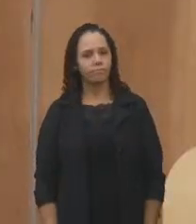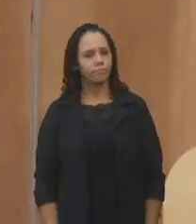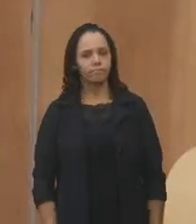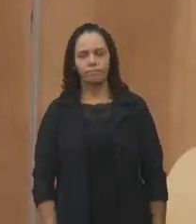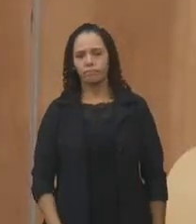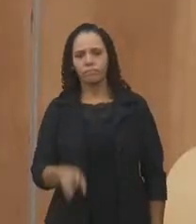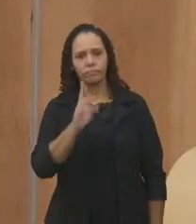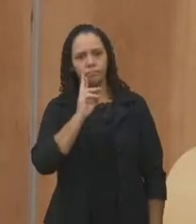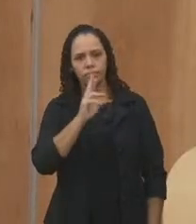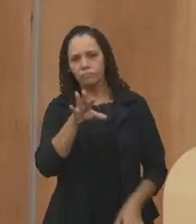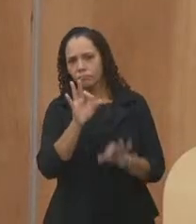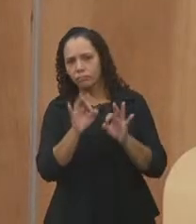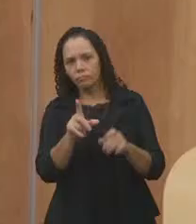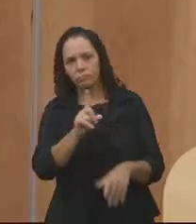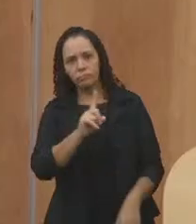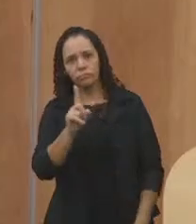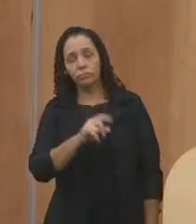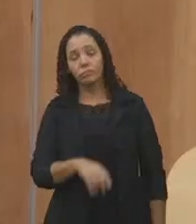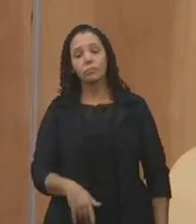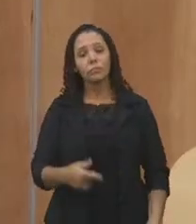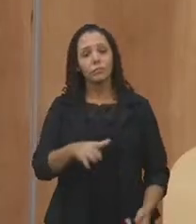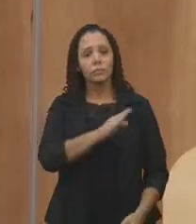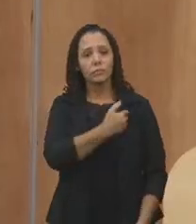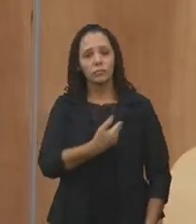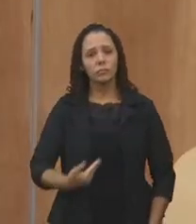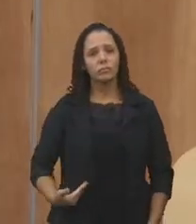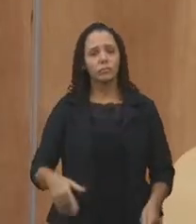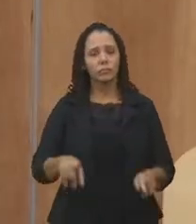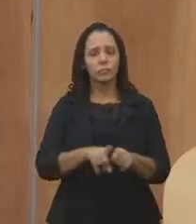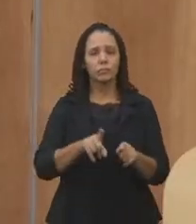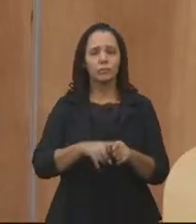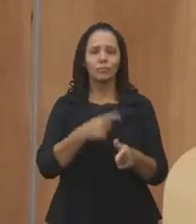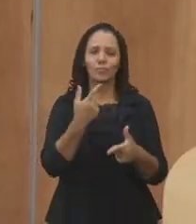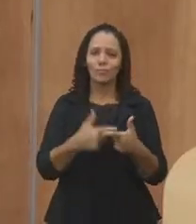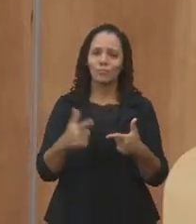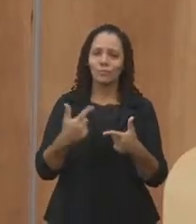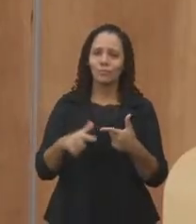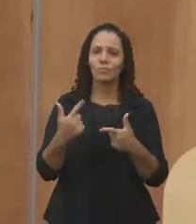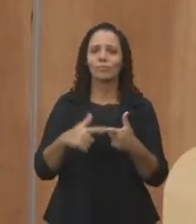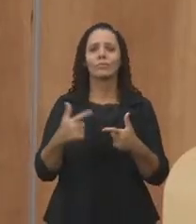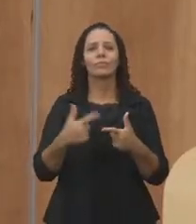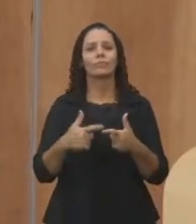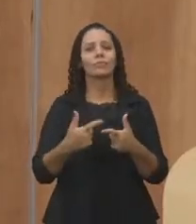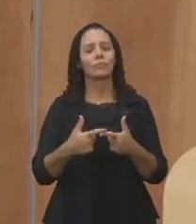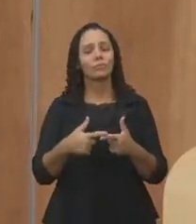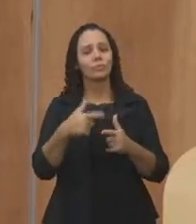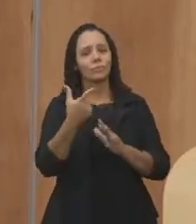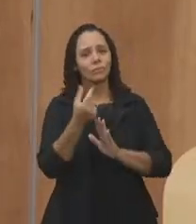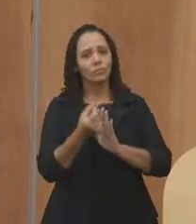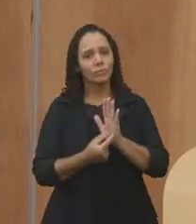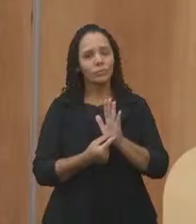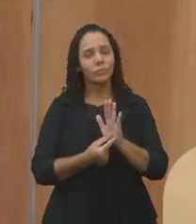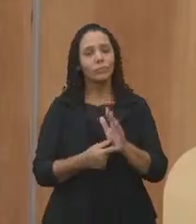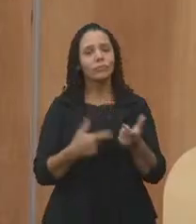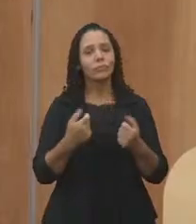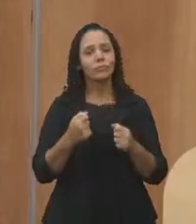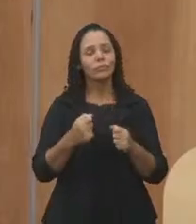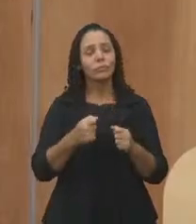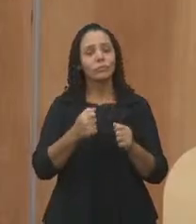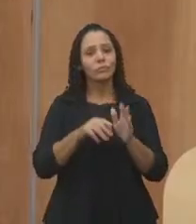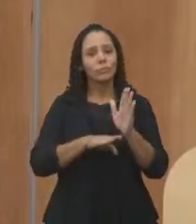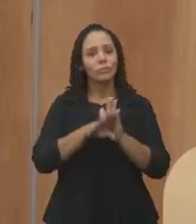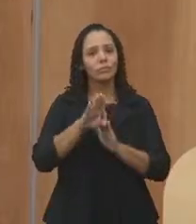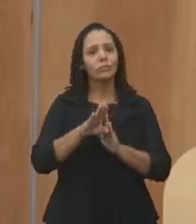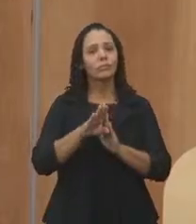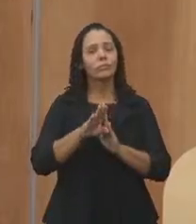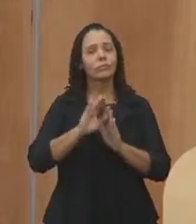ela também está com problema financeiro. A União hoje está tendo que aumentar tributos, como é o caso do IOF, porque senão